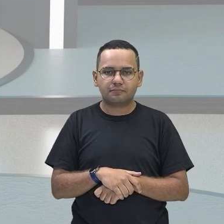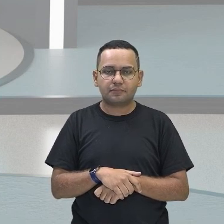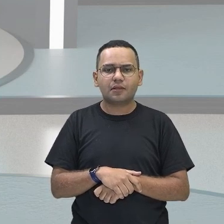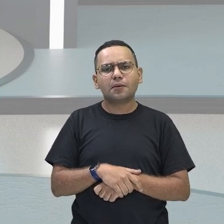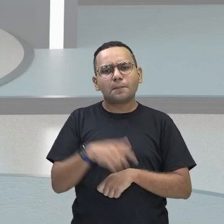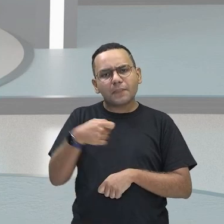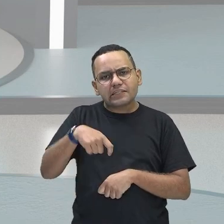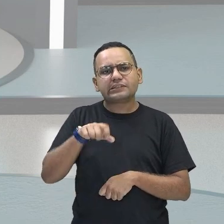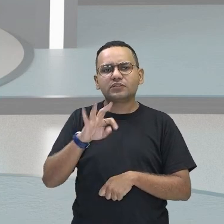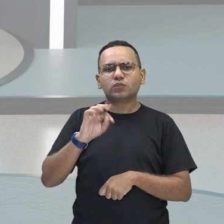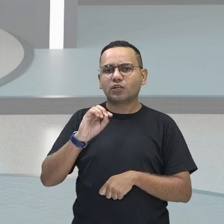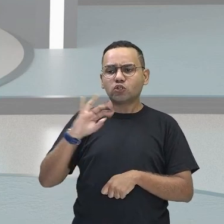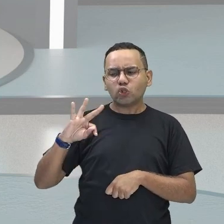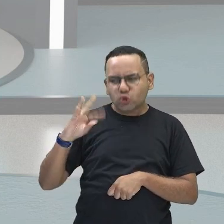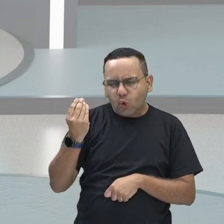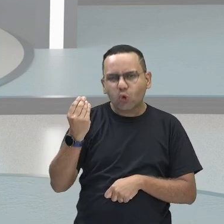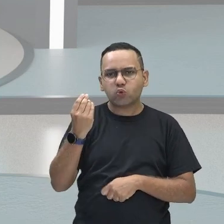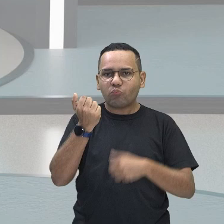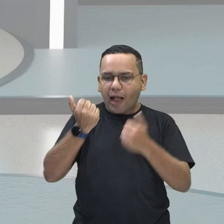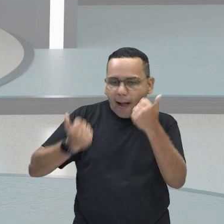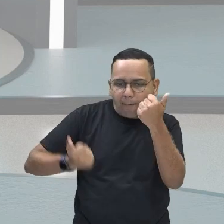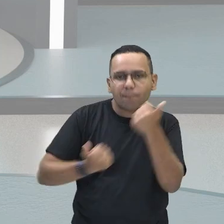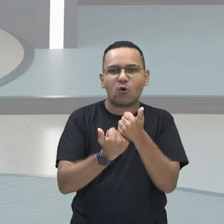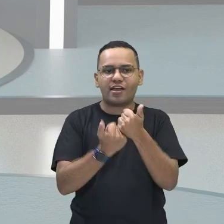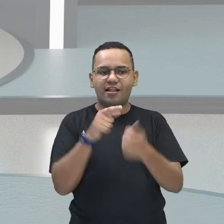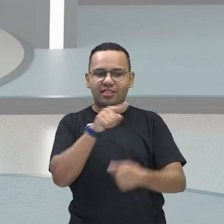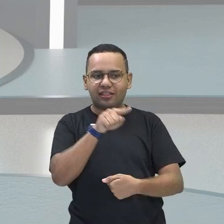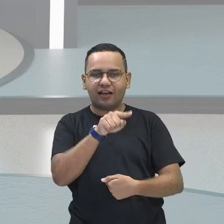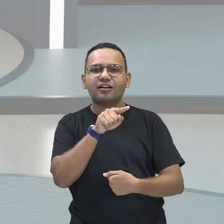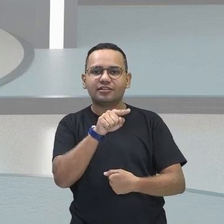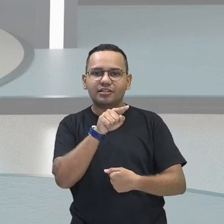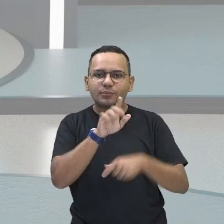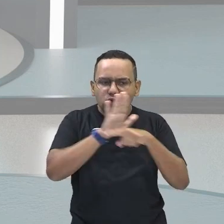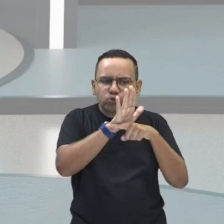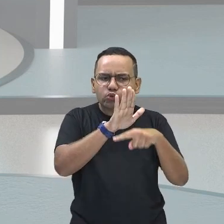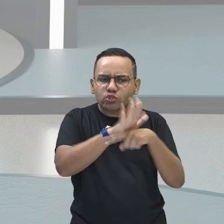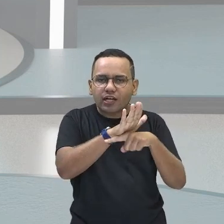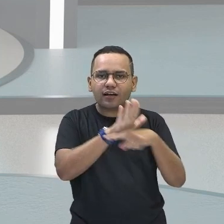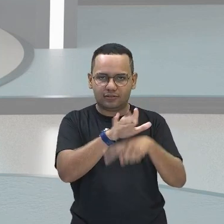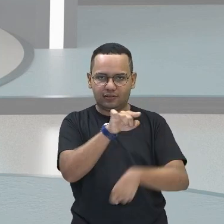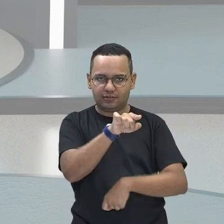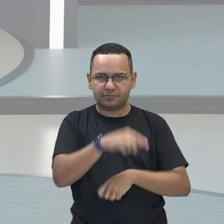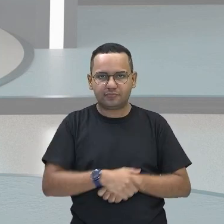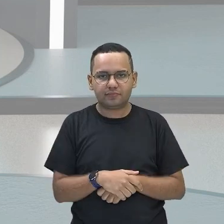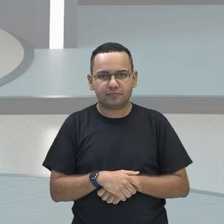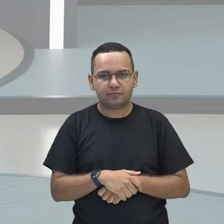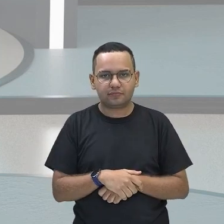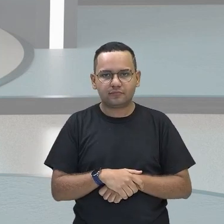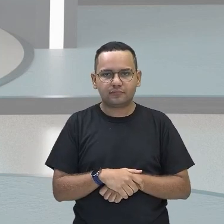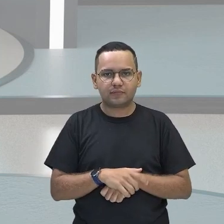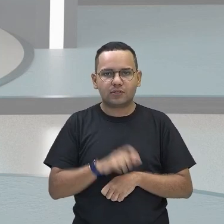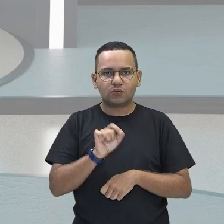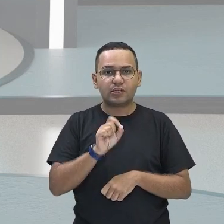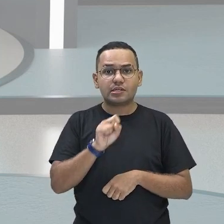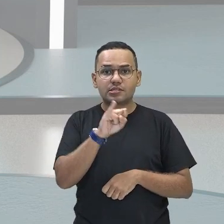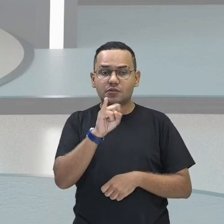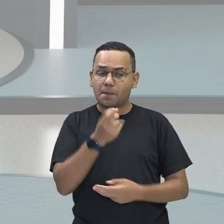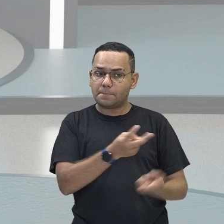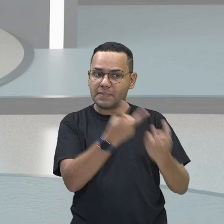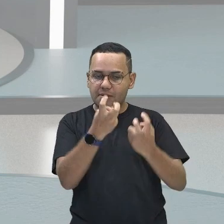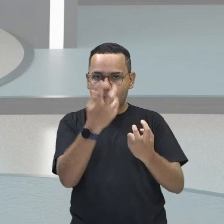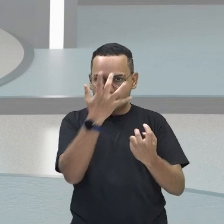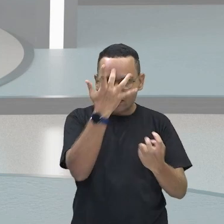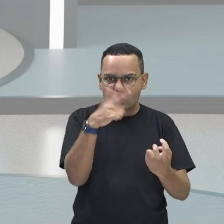pessoas né da empatia daqueles que de repente e descobrem que seus amigos têm essa essa esse problema